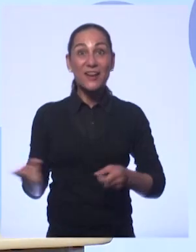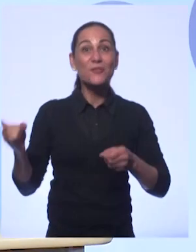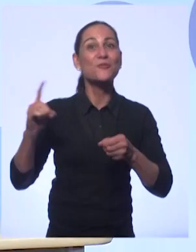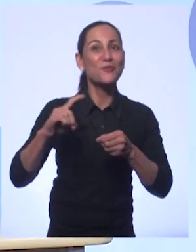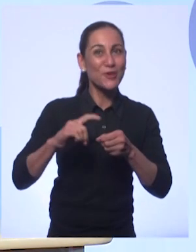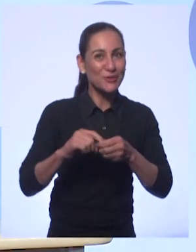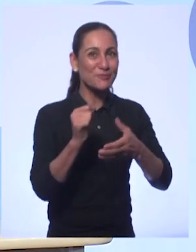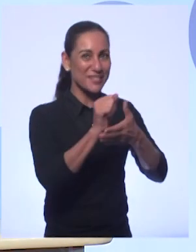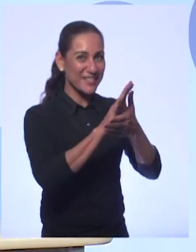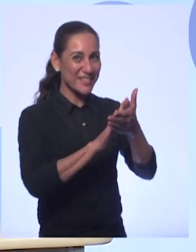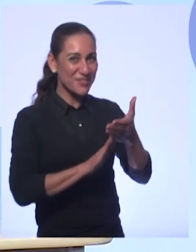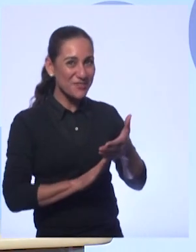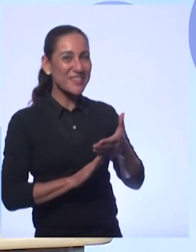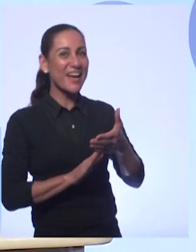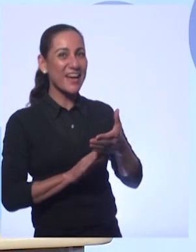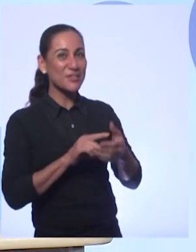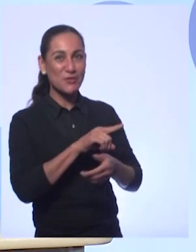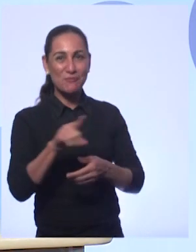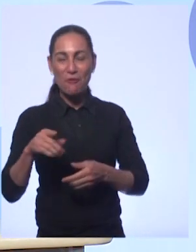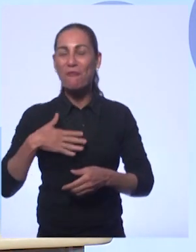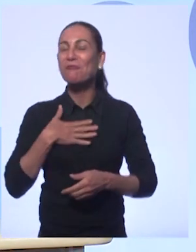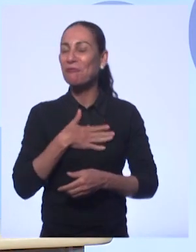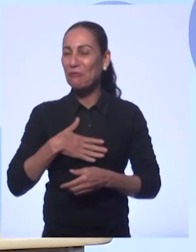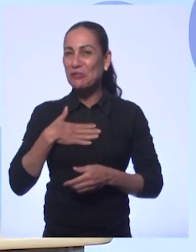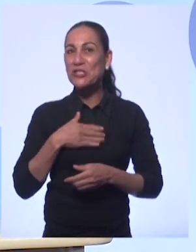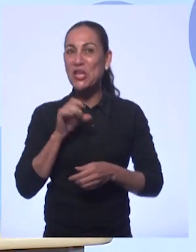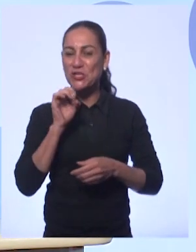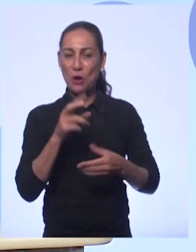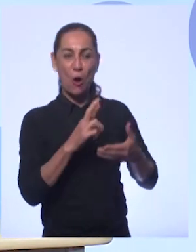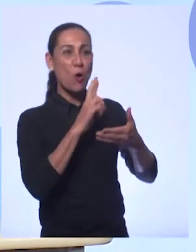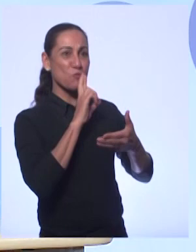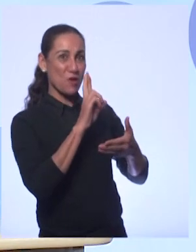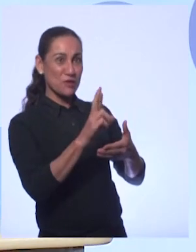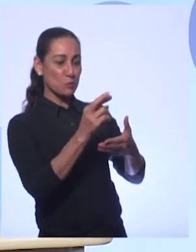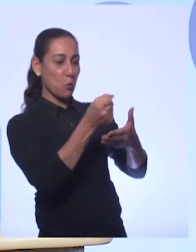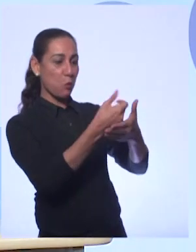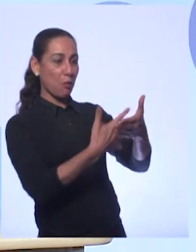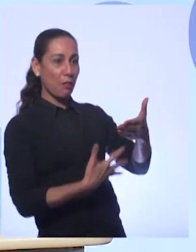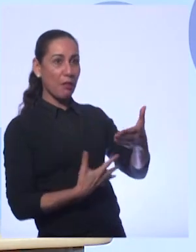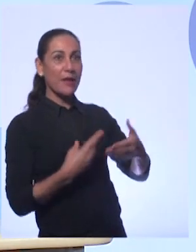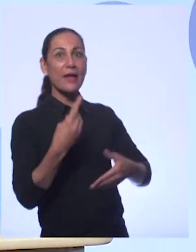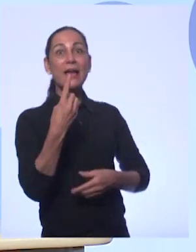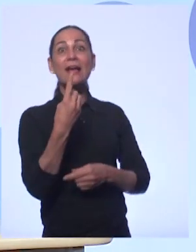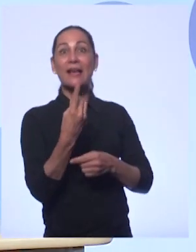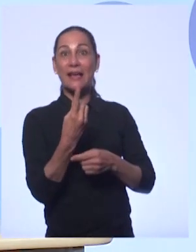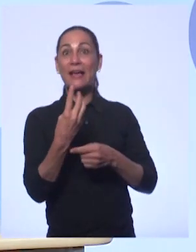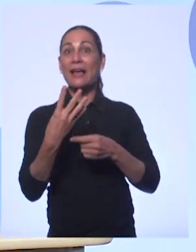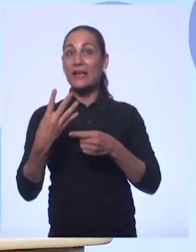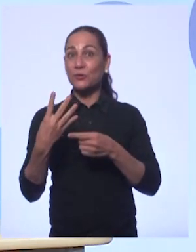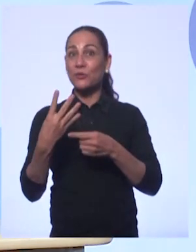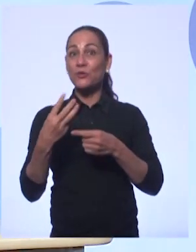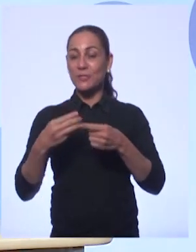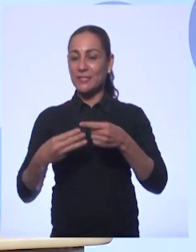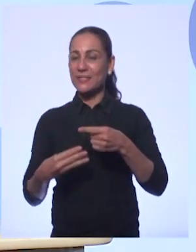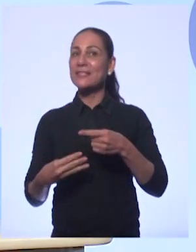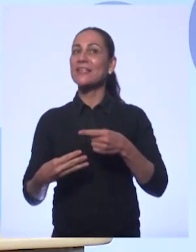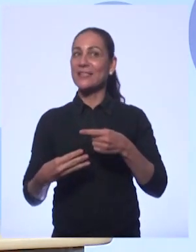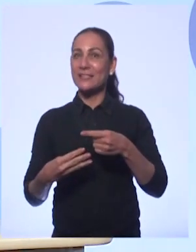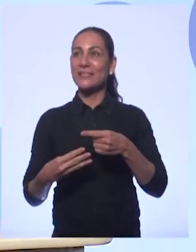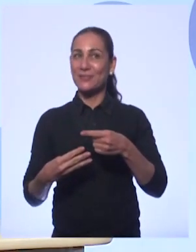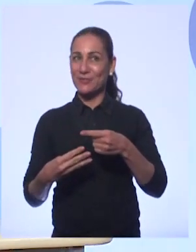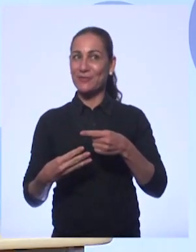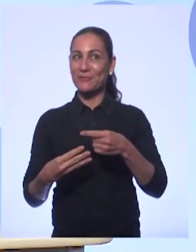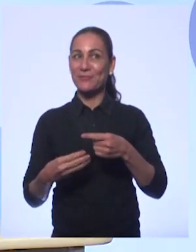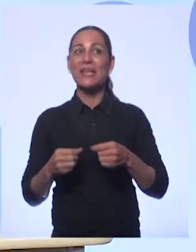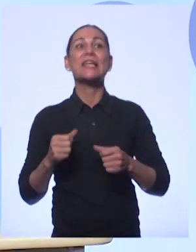Voltamos da atividade e eu gostei de ver. Só apareceu lá no chat 14 terços. Isso mesmo. Então eu quero mandar um